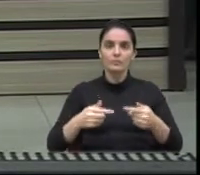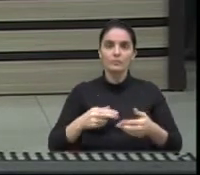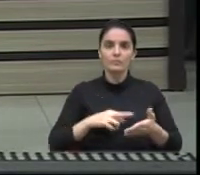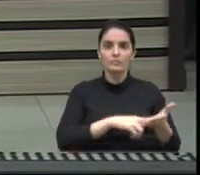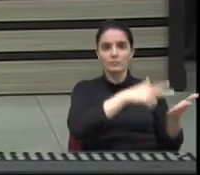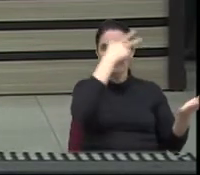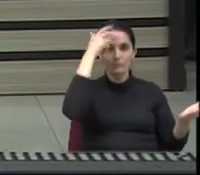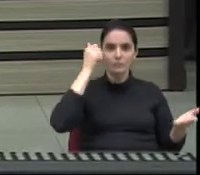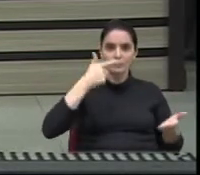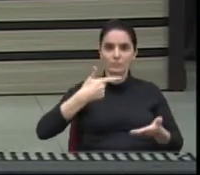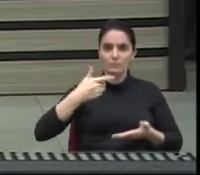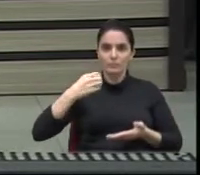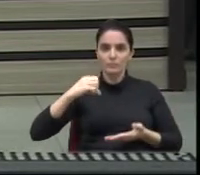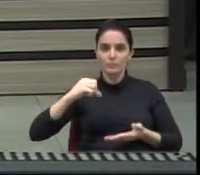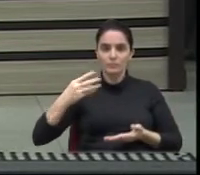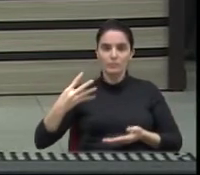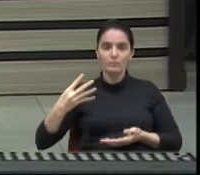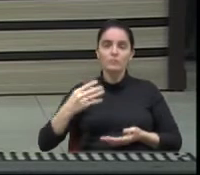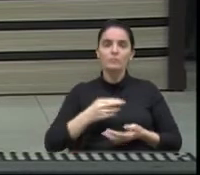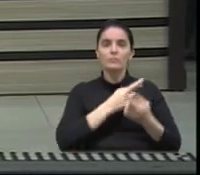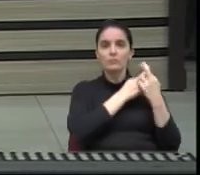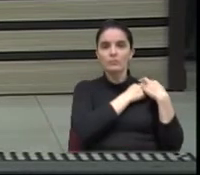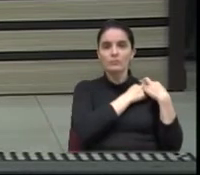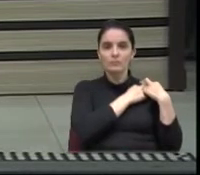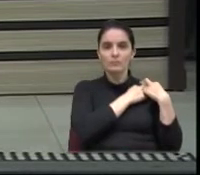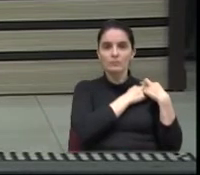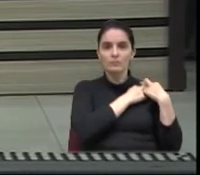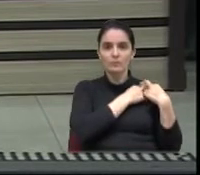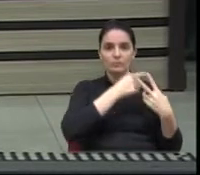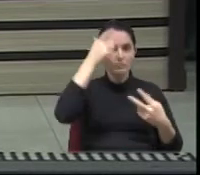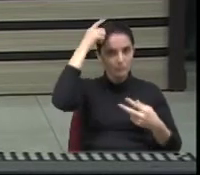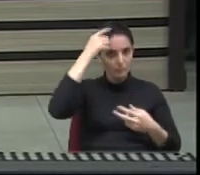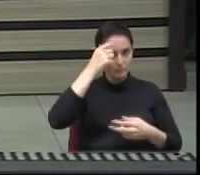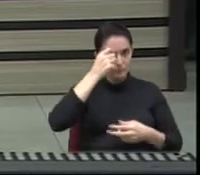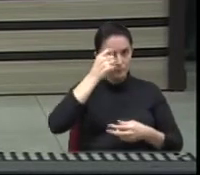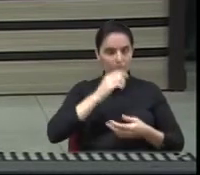executivo. 294, Anderson Cornélio Pereira.